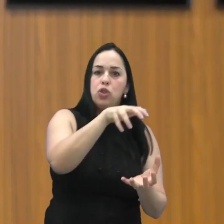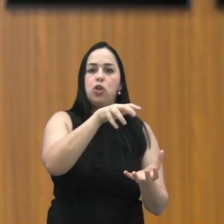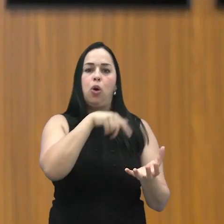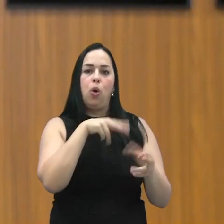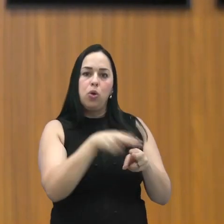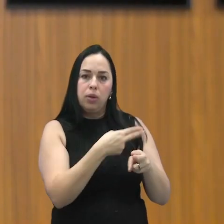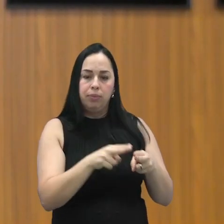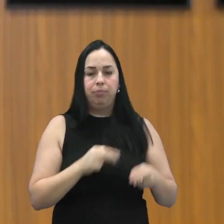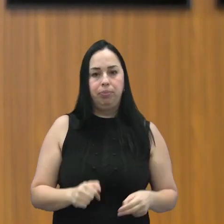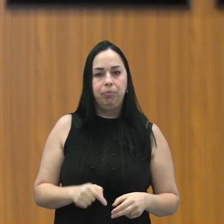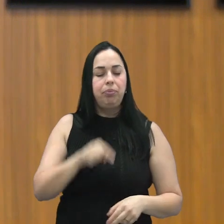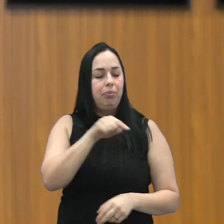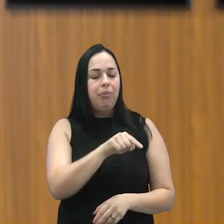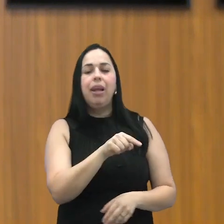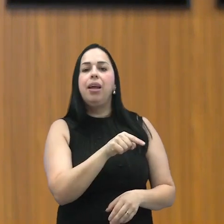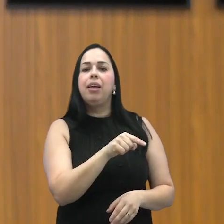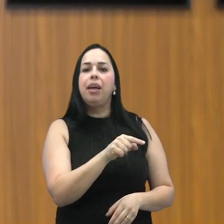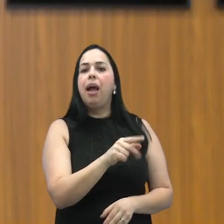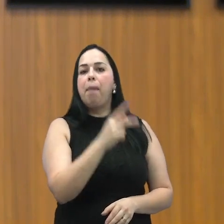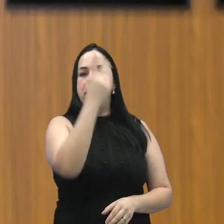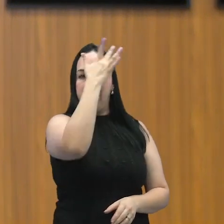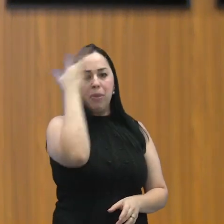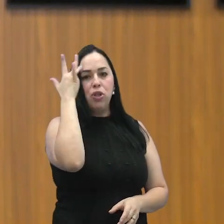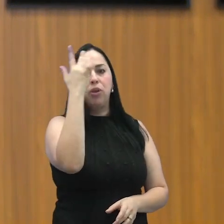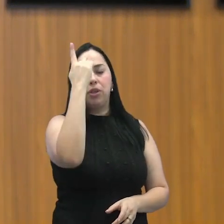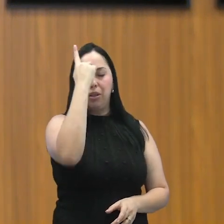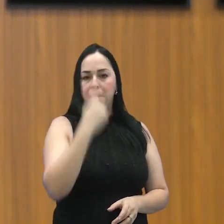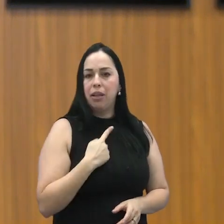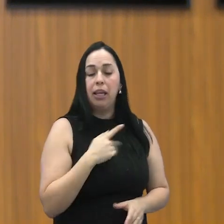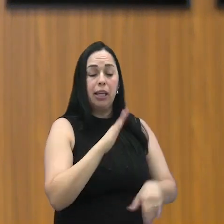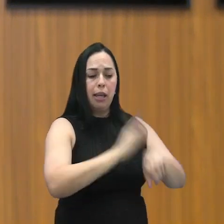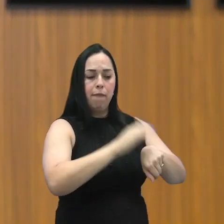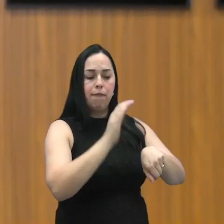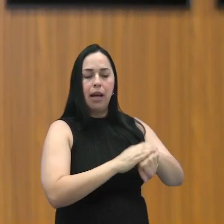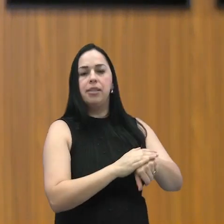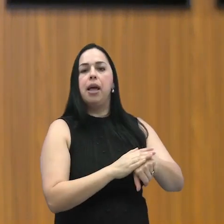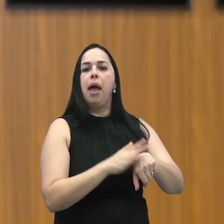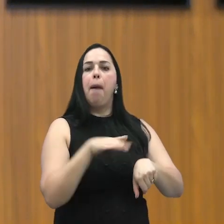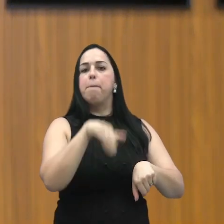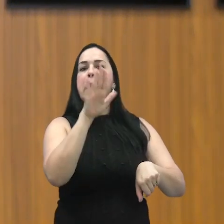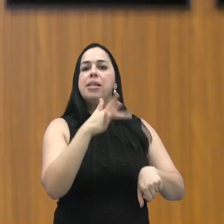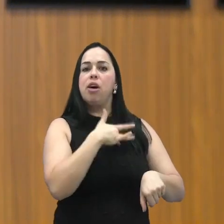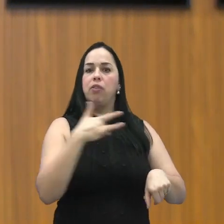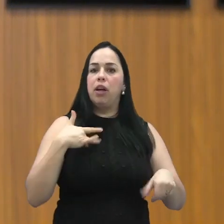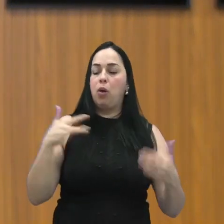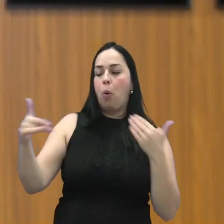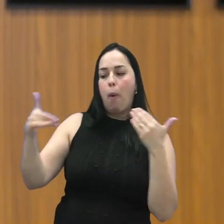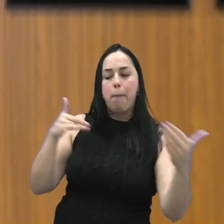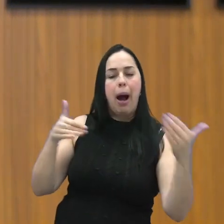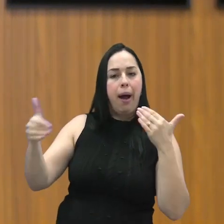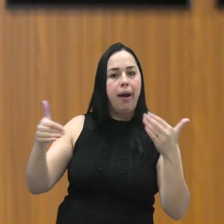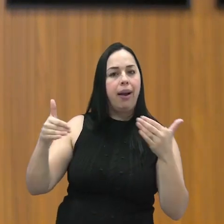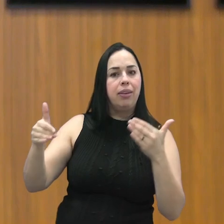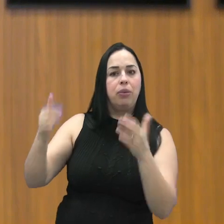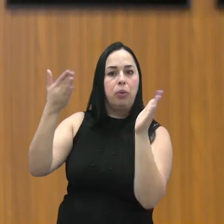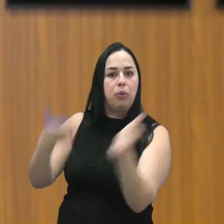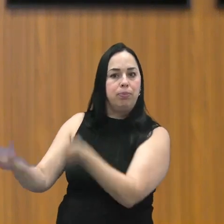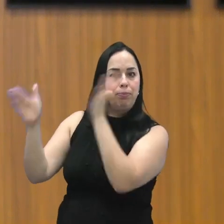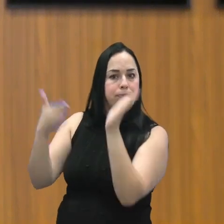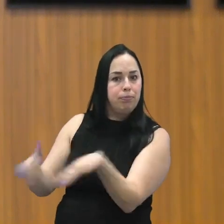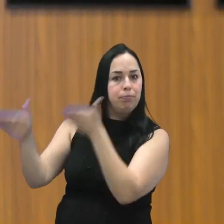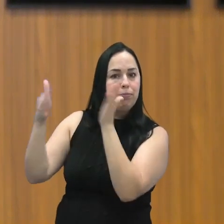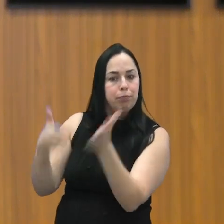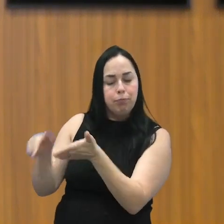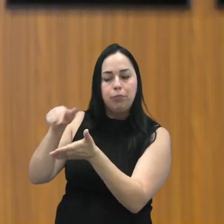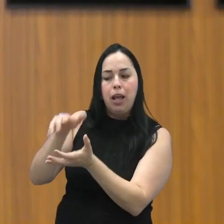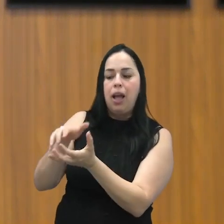crescimento na busca de o que a gente chama de ovos artesanais. Uma questão de ser mais saudável, às vezes você paga a mesma coisa, mas vem um pouco mais de